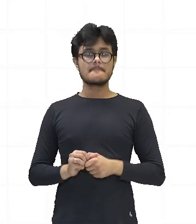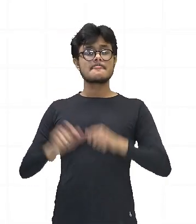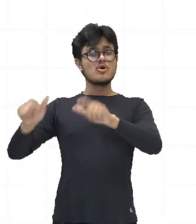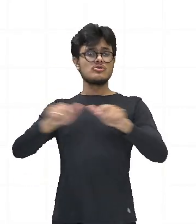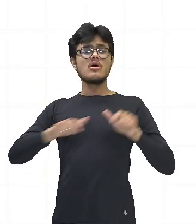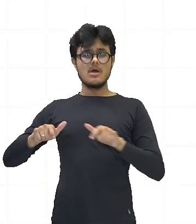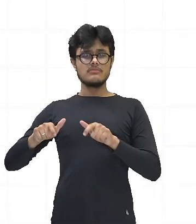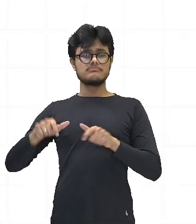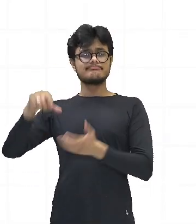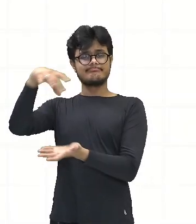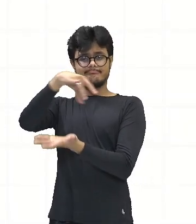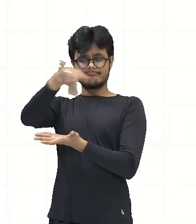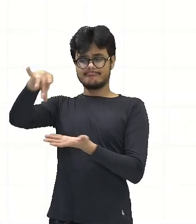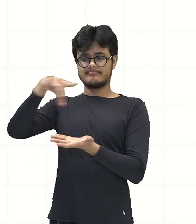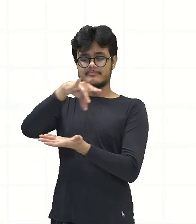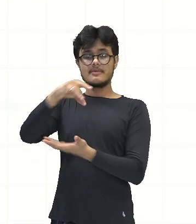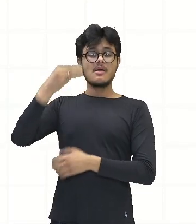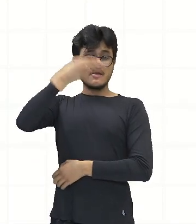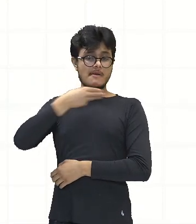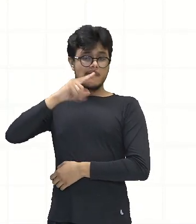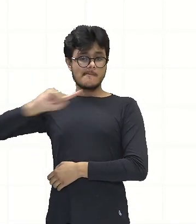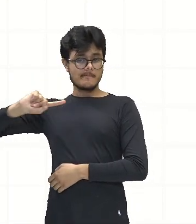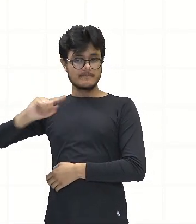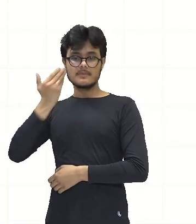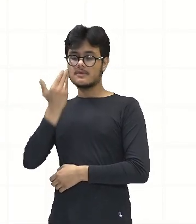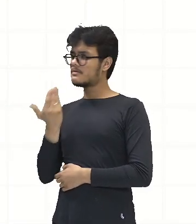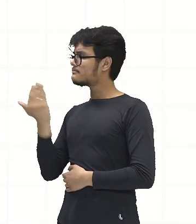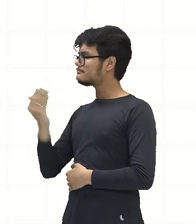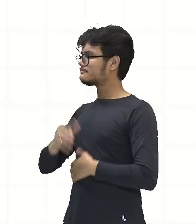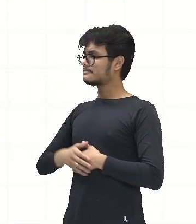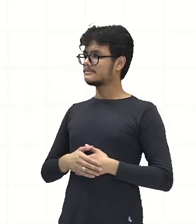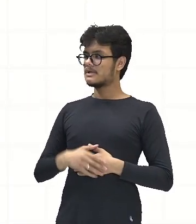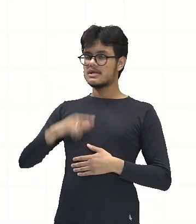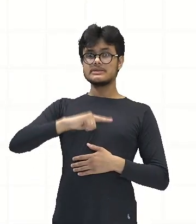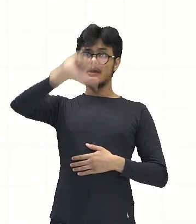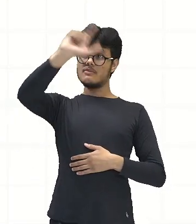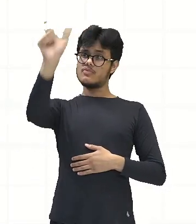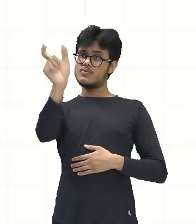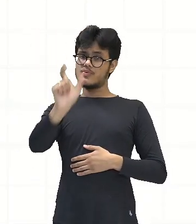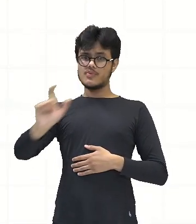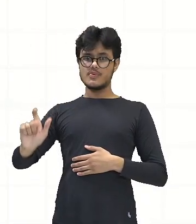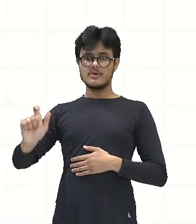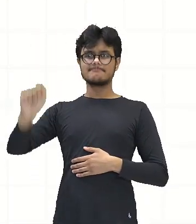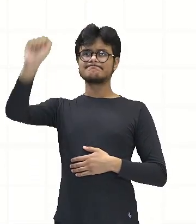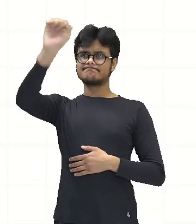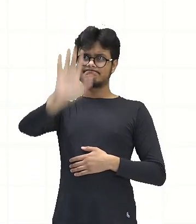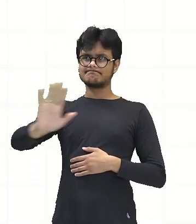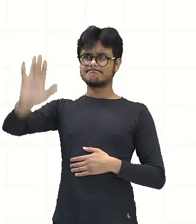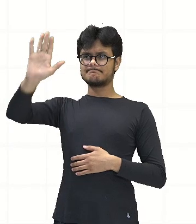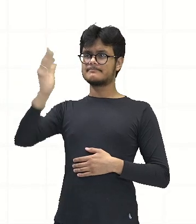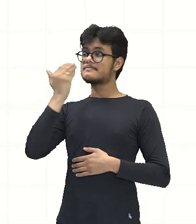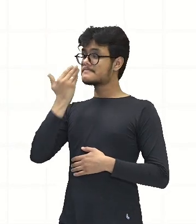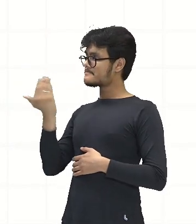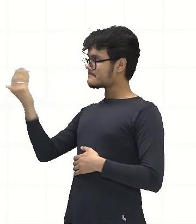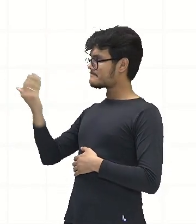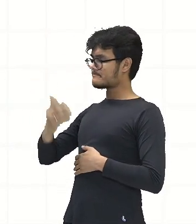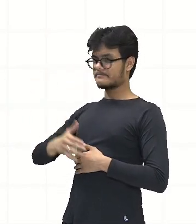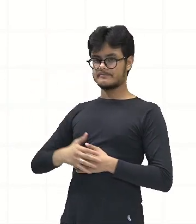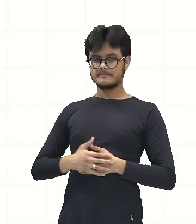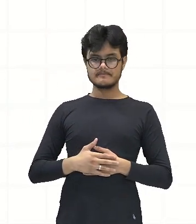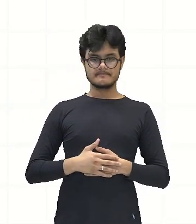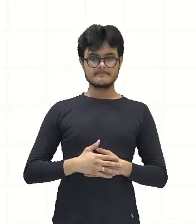da cana-de-açúcar, né? Então, a gente observa aqui ao longo também de todo o litoral do Brasil,